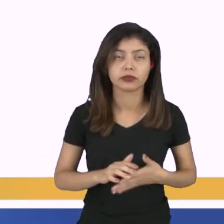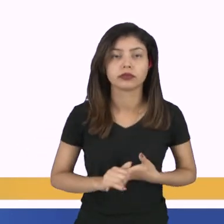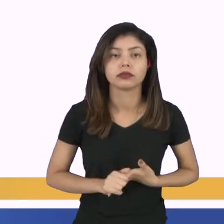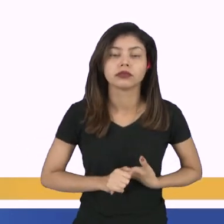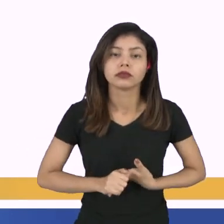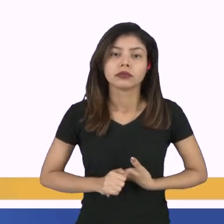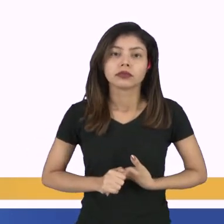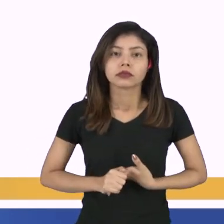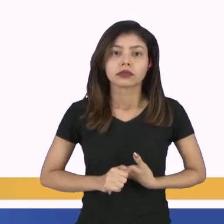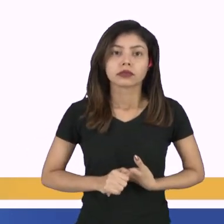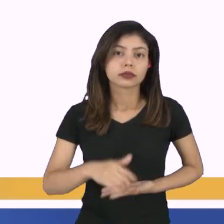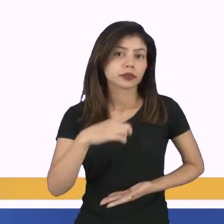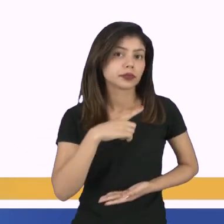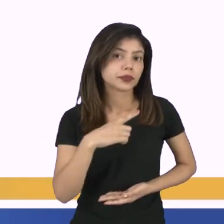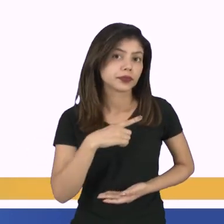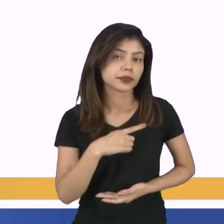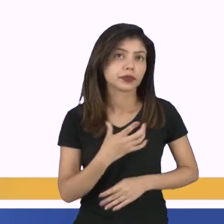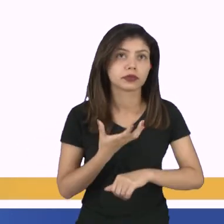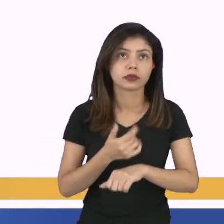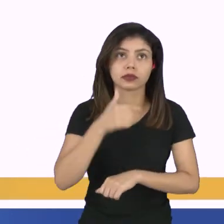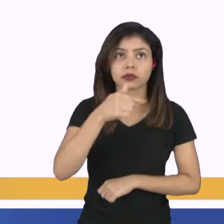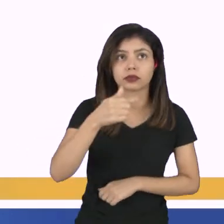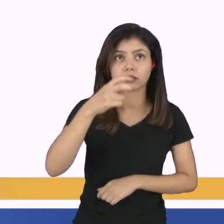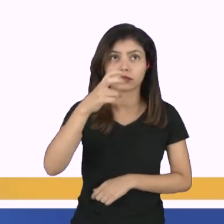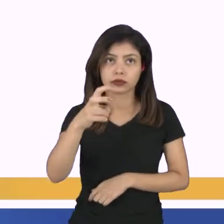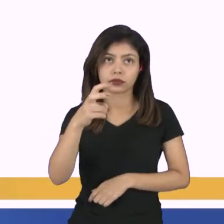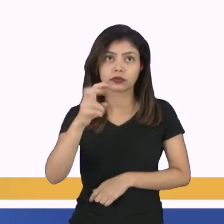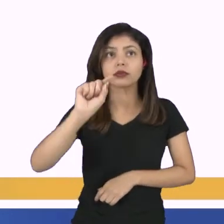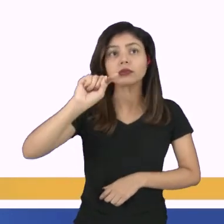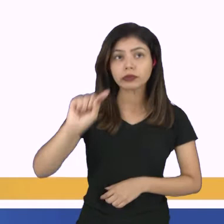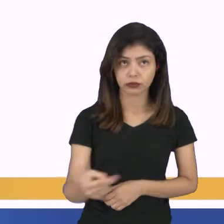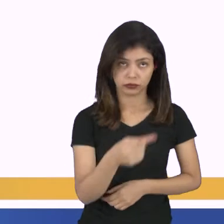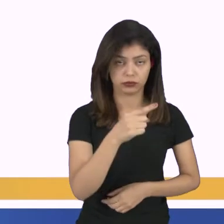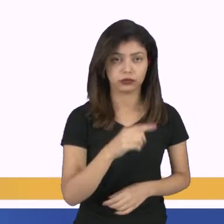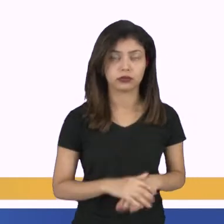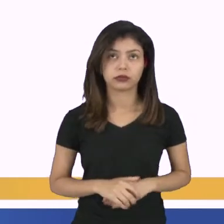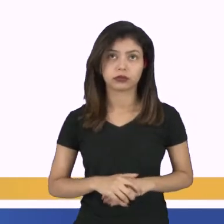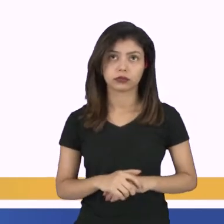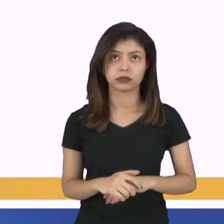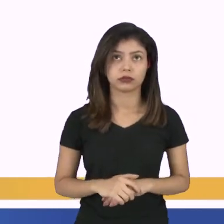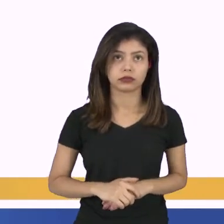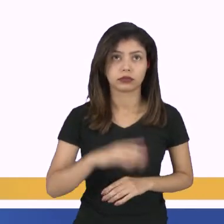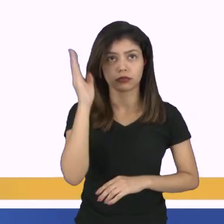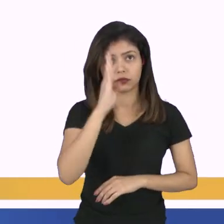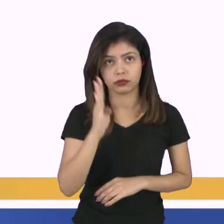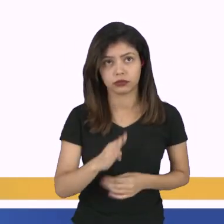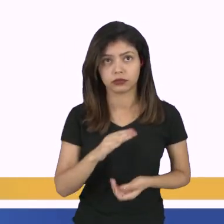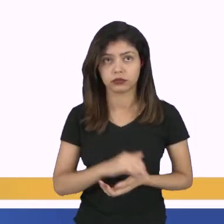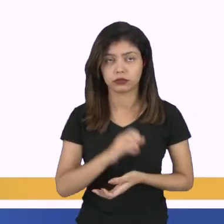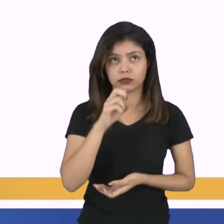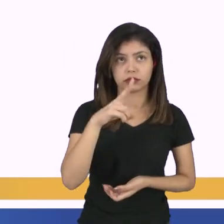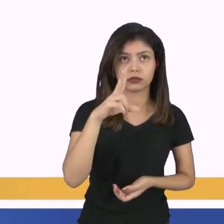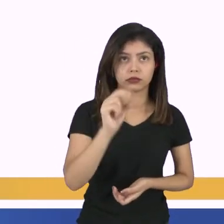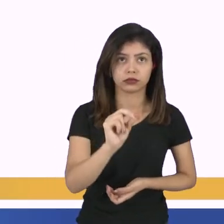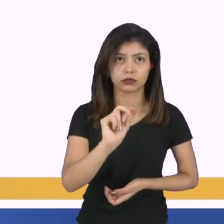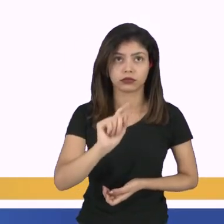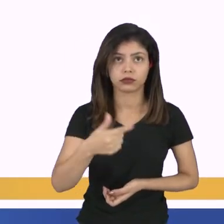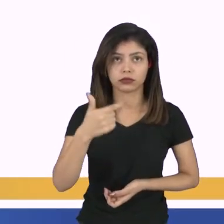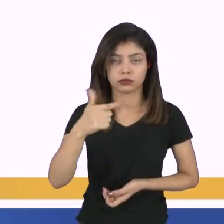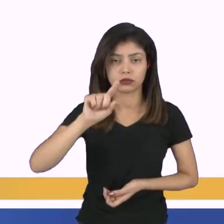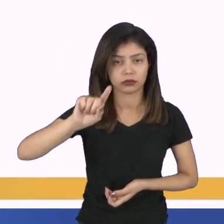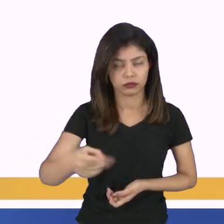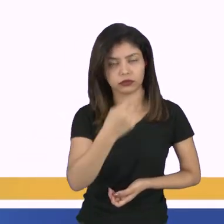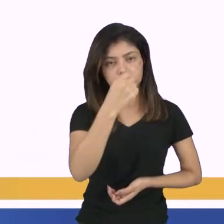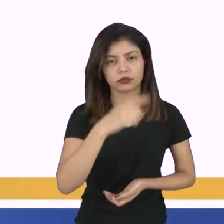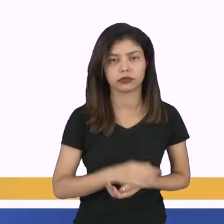E ele tem uma plantação de 75 mil hectares, tá? Em relação ao Brasil, apenas 50,2 mil hectares